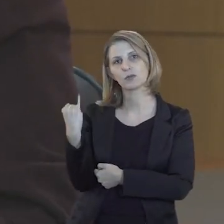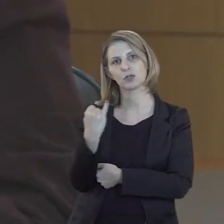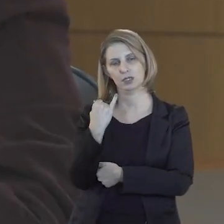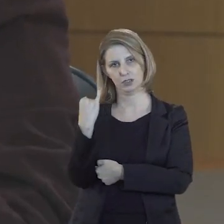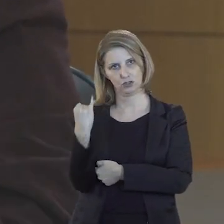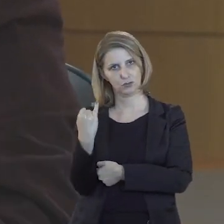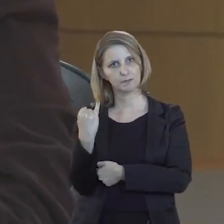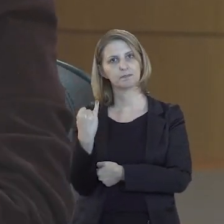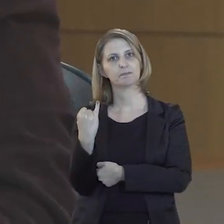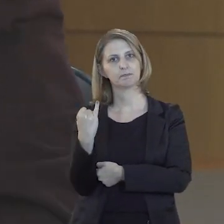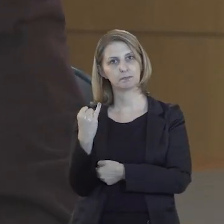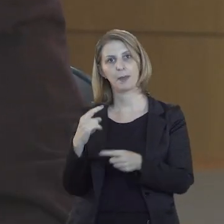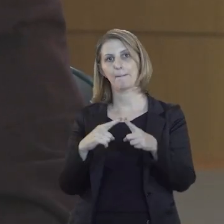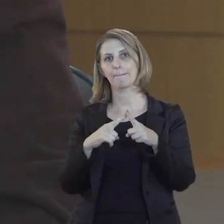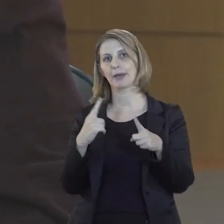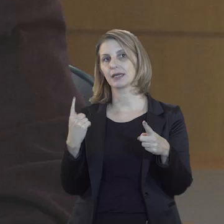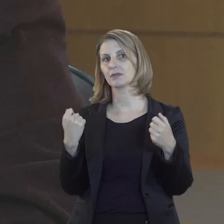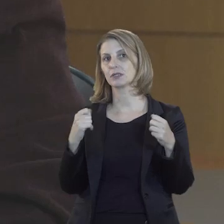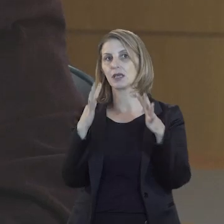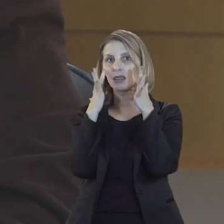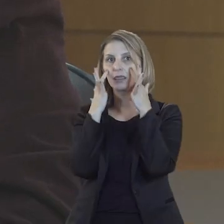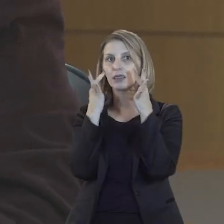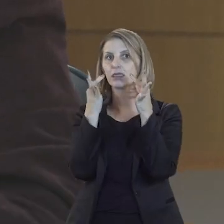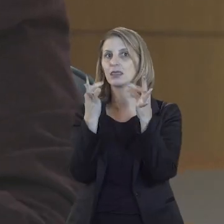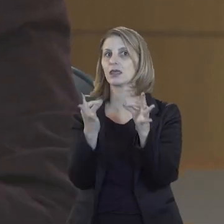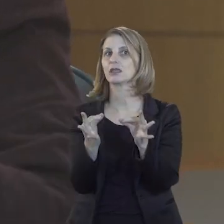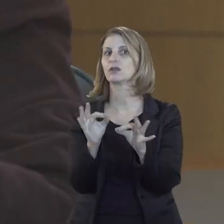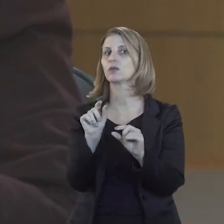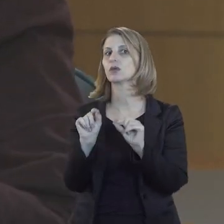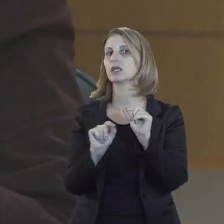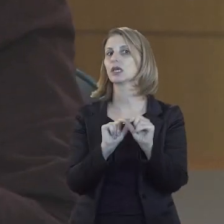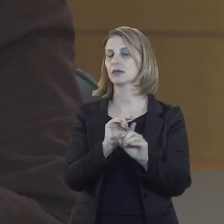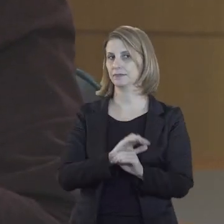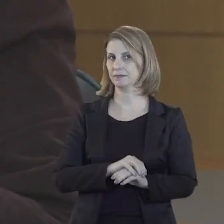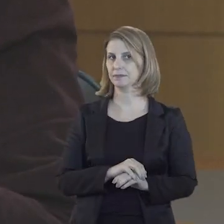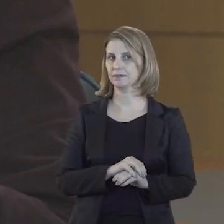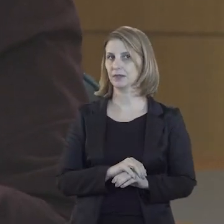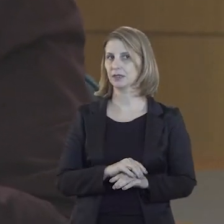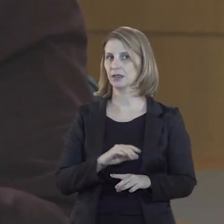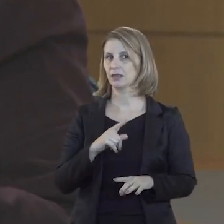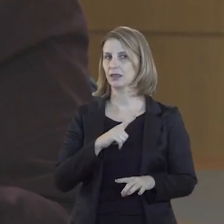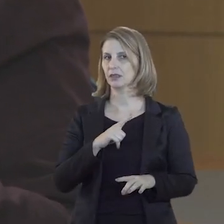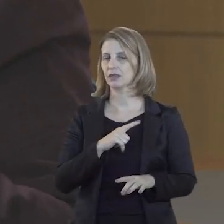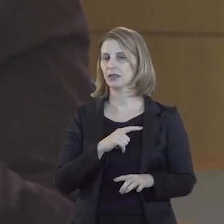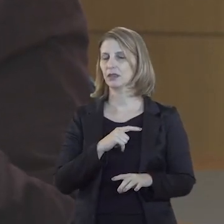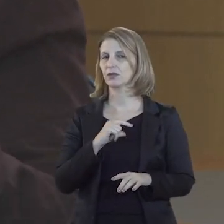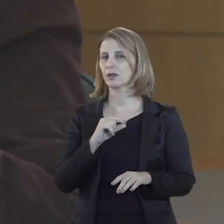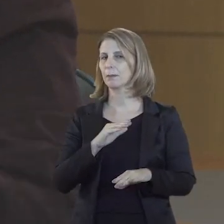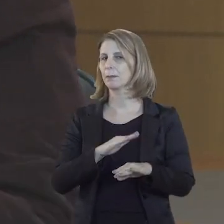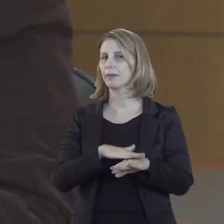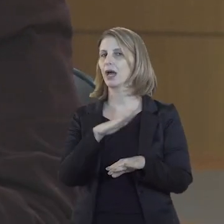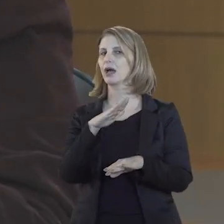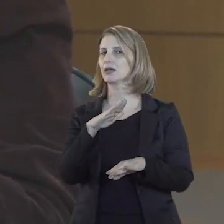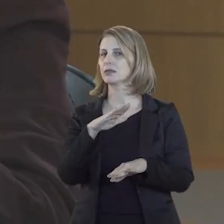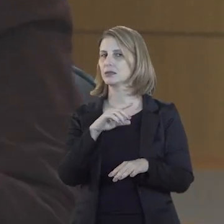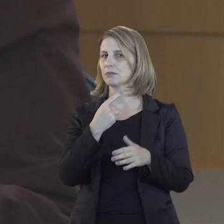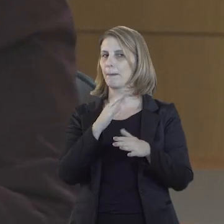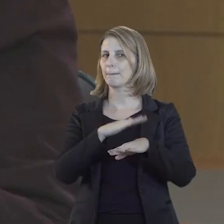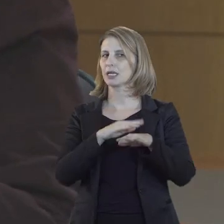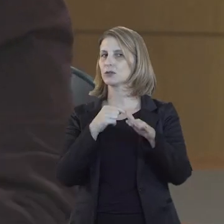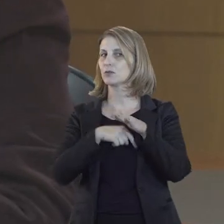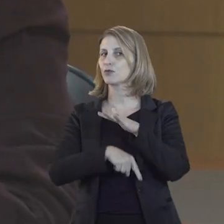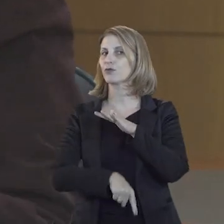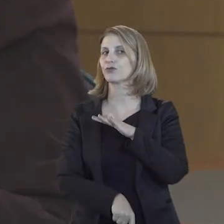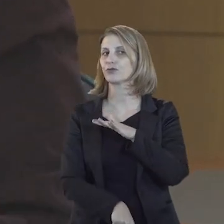dia a dia, sim, é extremamente importante. Mas a gente precisa ficar atento que, de repente, pode ter algo a mais, que a gente não está